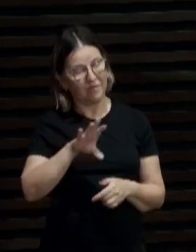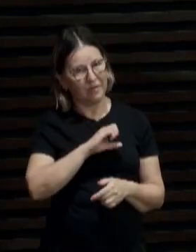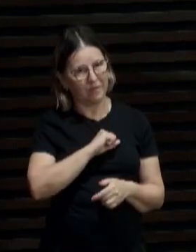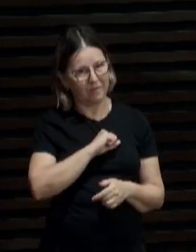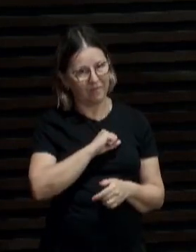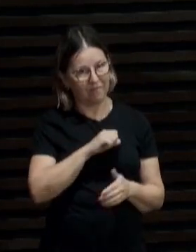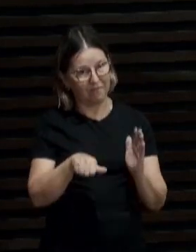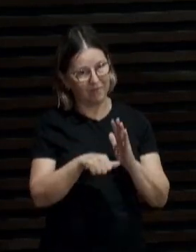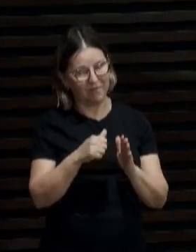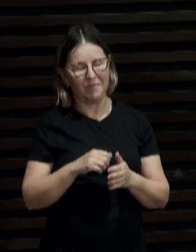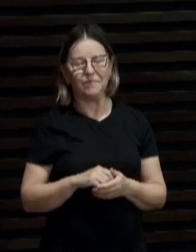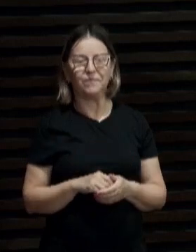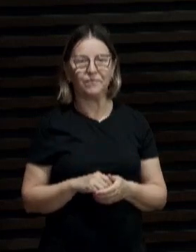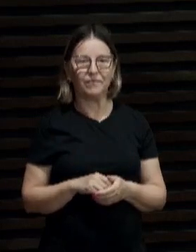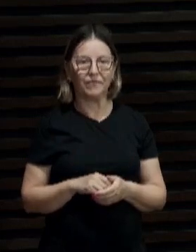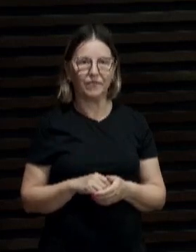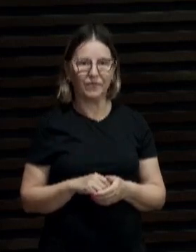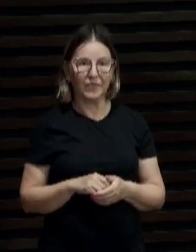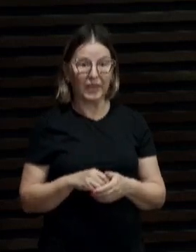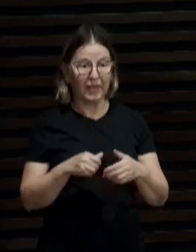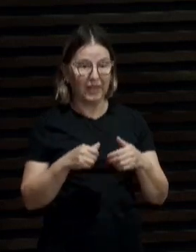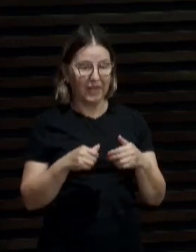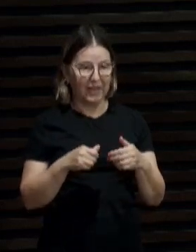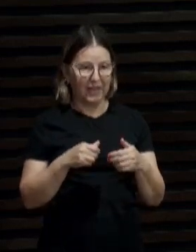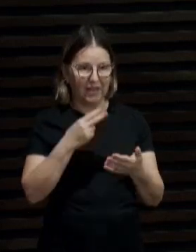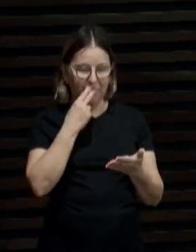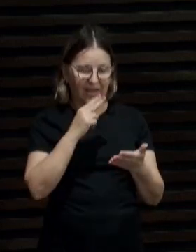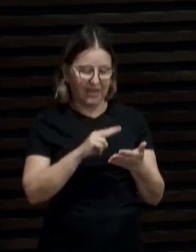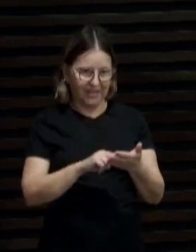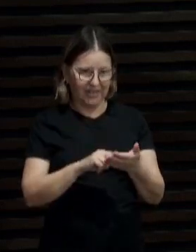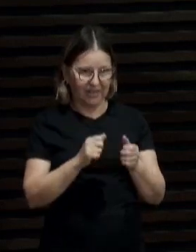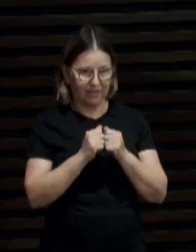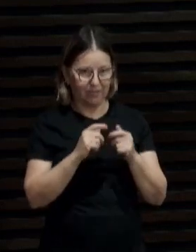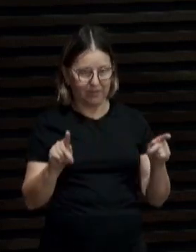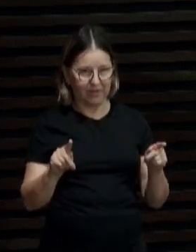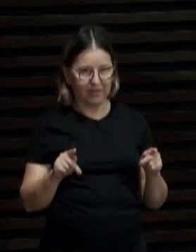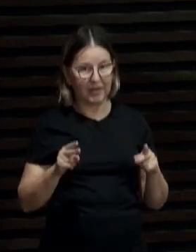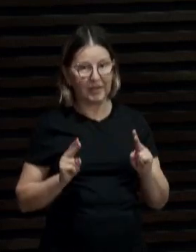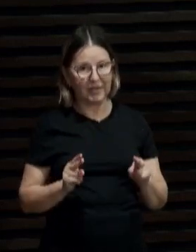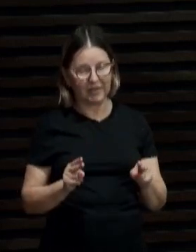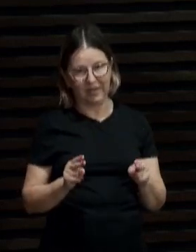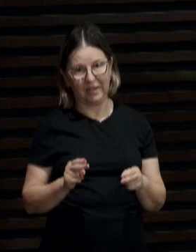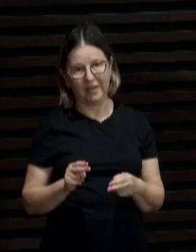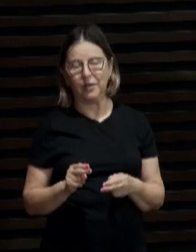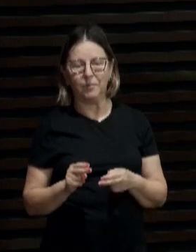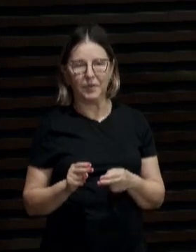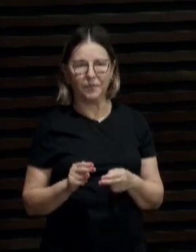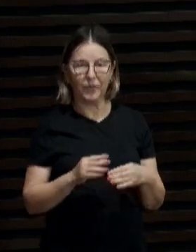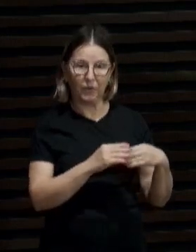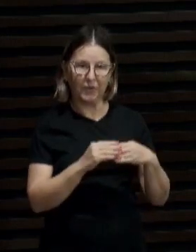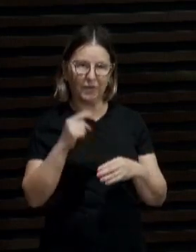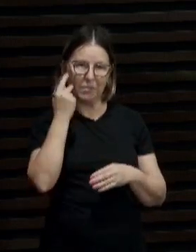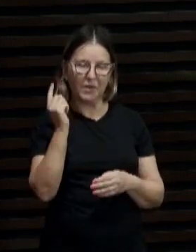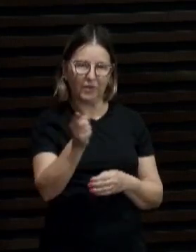Então isso torna a mensagem do Apocalipse sempre atual. E nesses dias que antecedem os dias do fim, em que